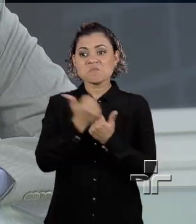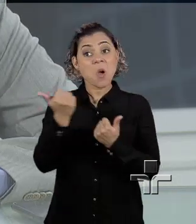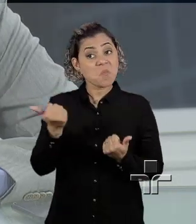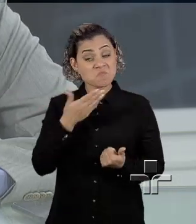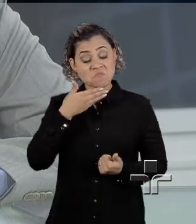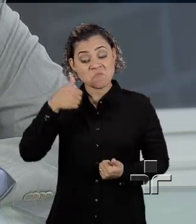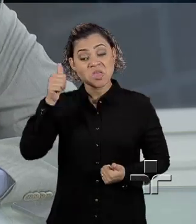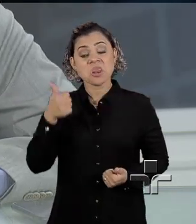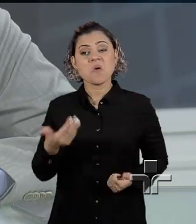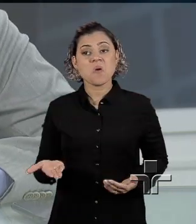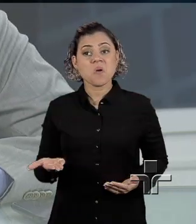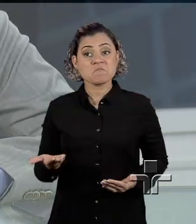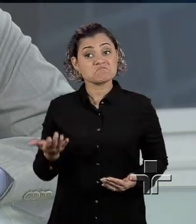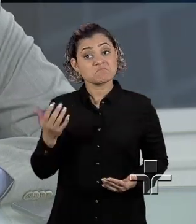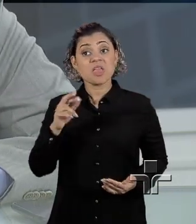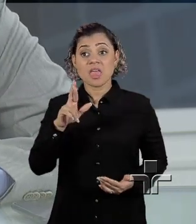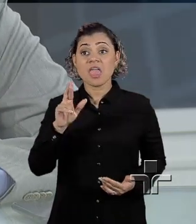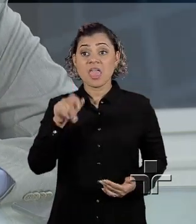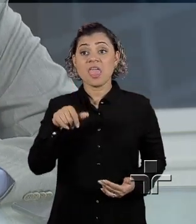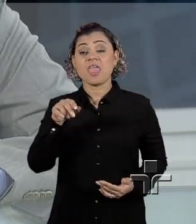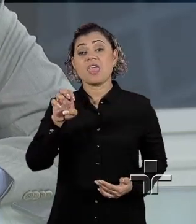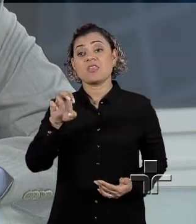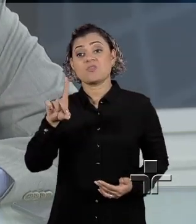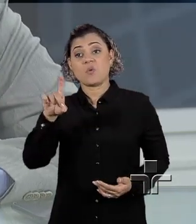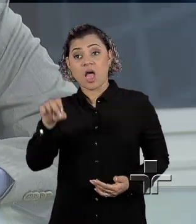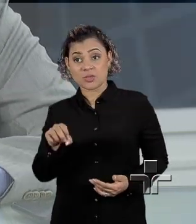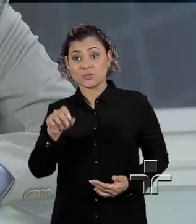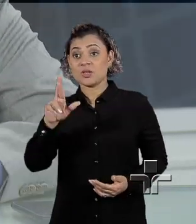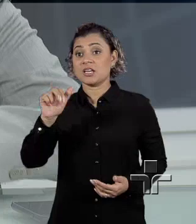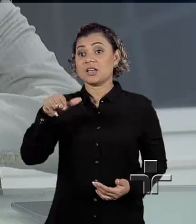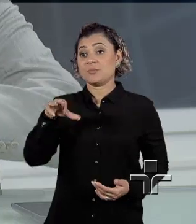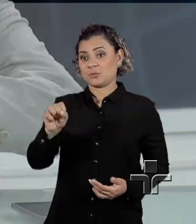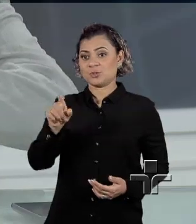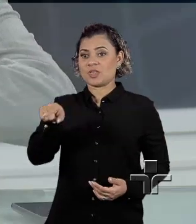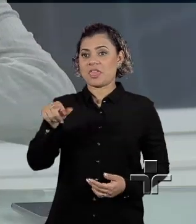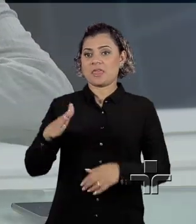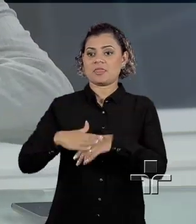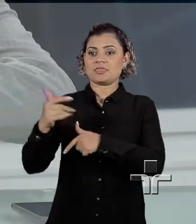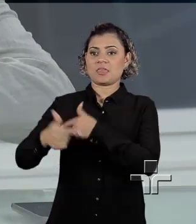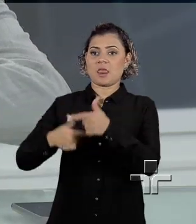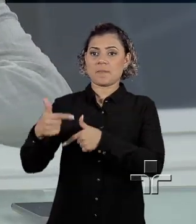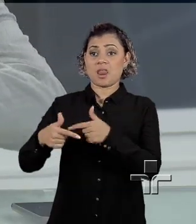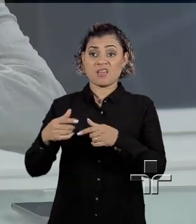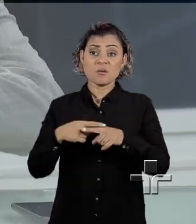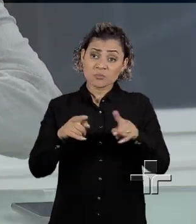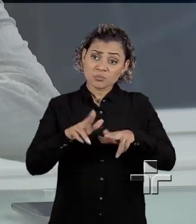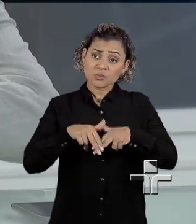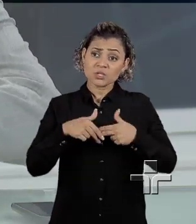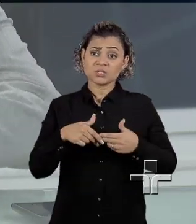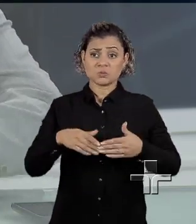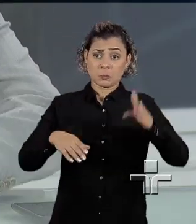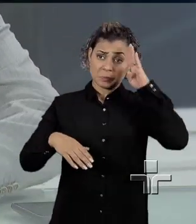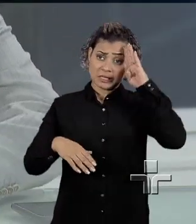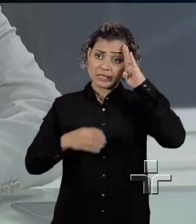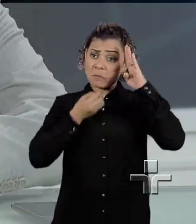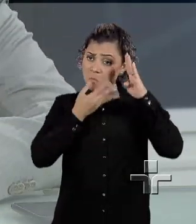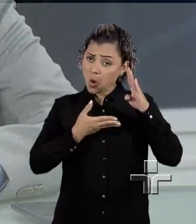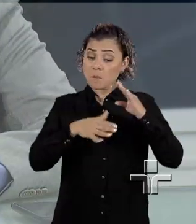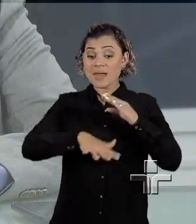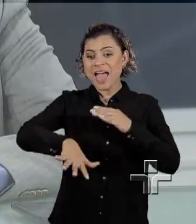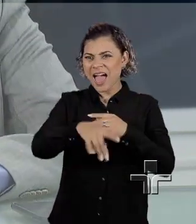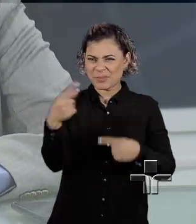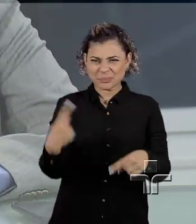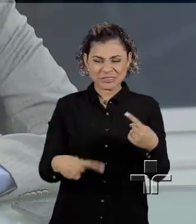o general Luiz Eduardo Ramos. Então, ele é um general da ativa. Então, na área militar, as coisas estão bem administradas. Na área política, na minha